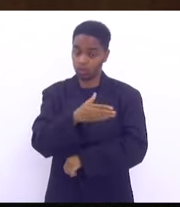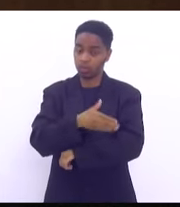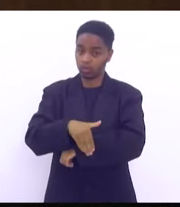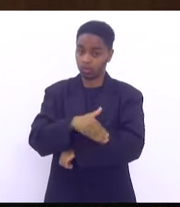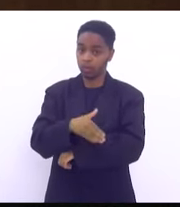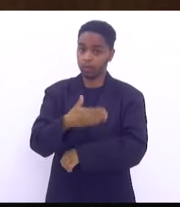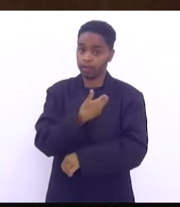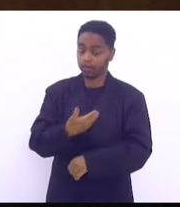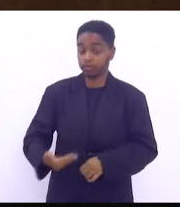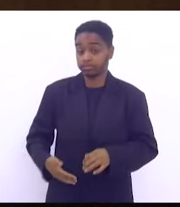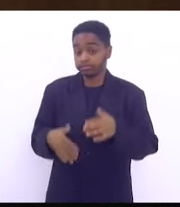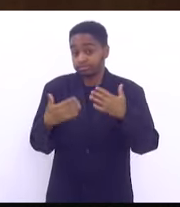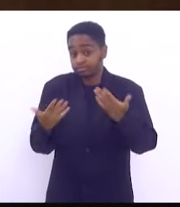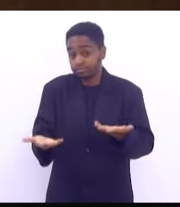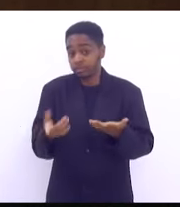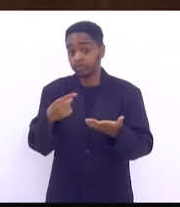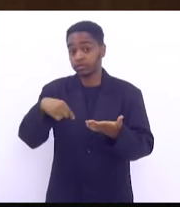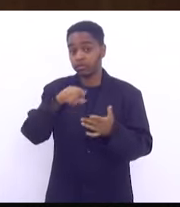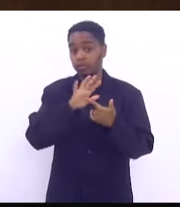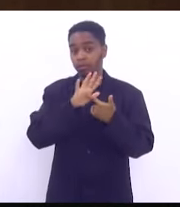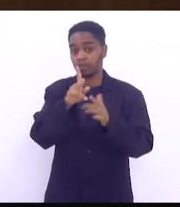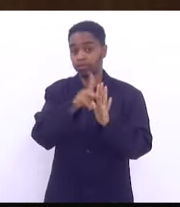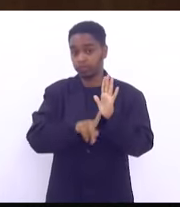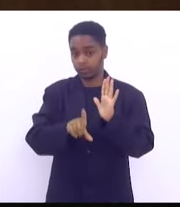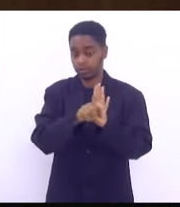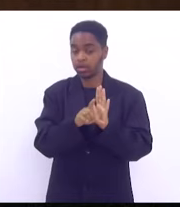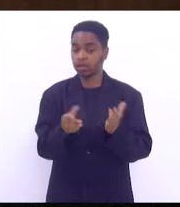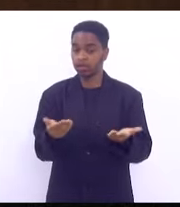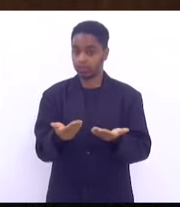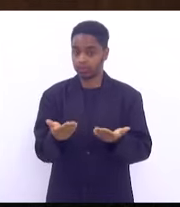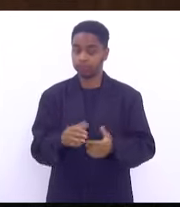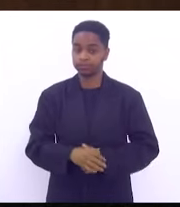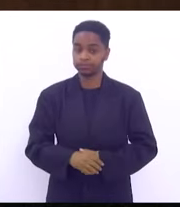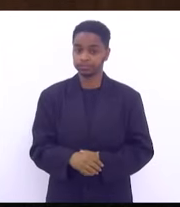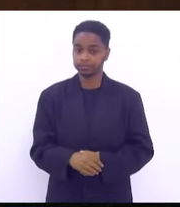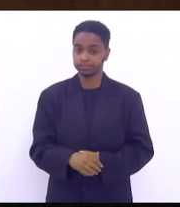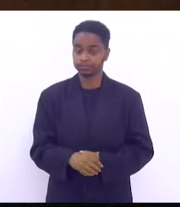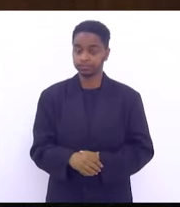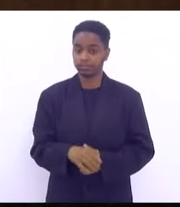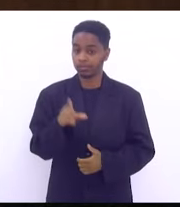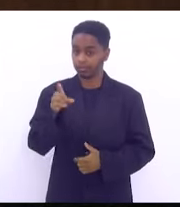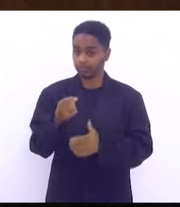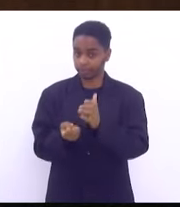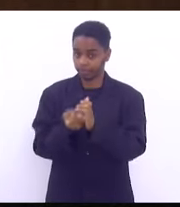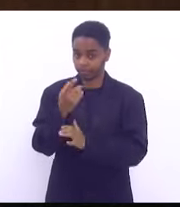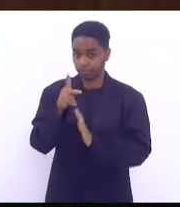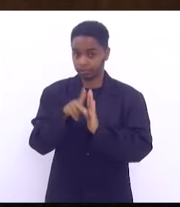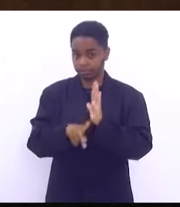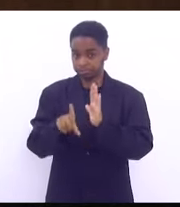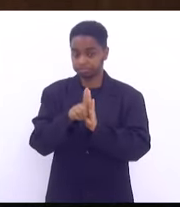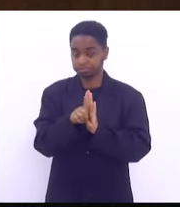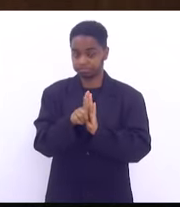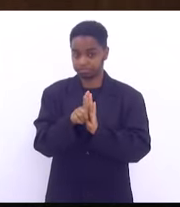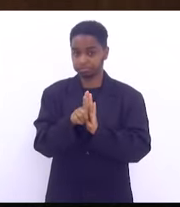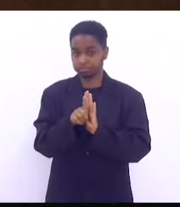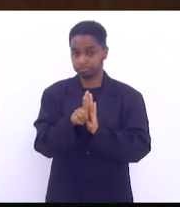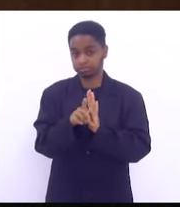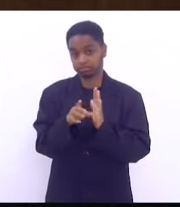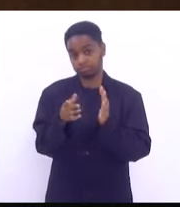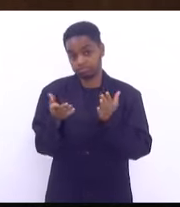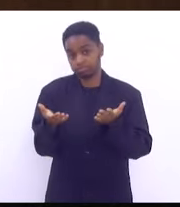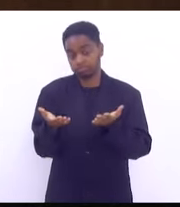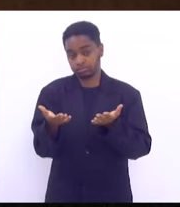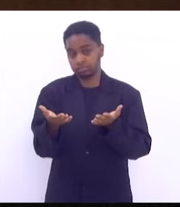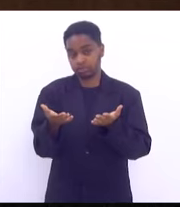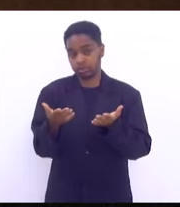apresentado esse projeto de lei. E o senhor apresentou esse projeto de lei, que, no mérito, terá